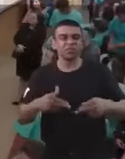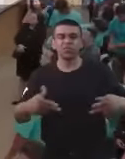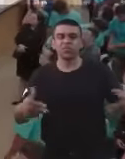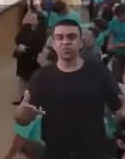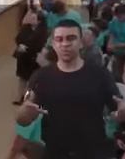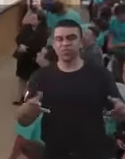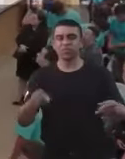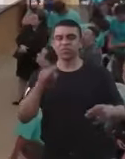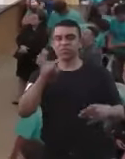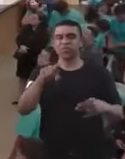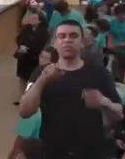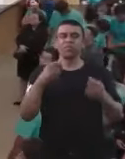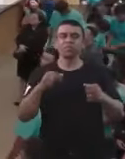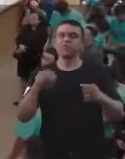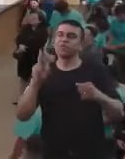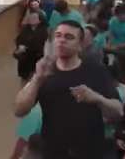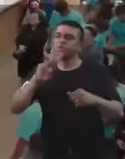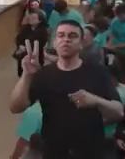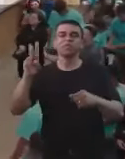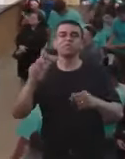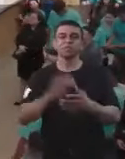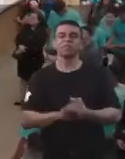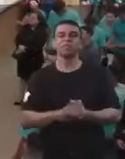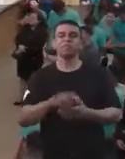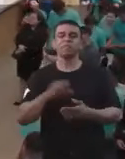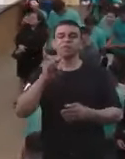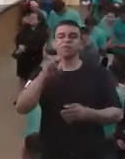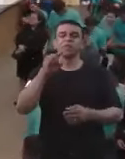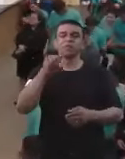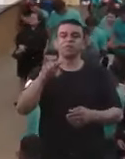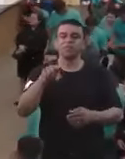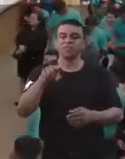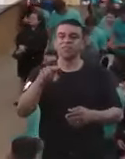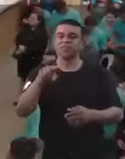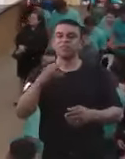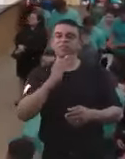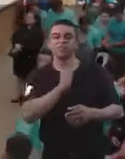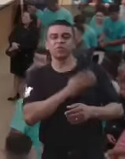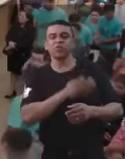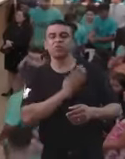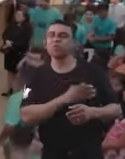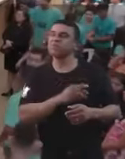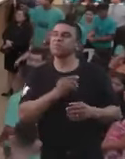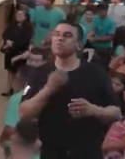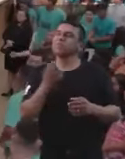Sabe o que isso significa? Se encha das coisas de Deus.